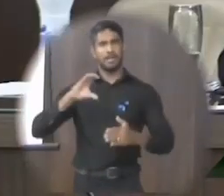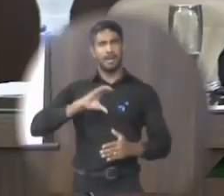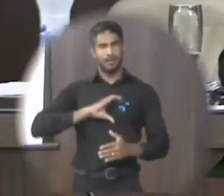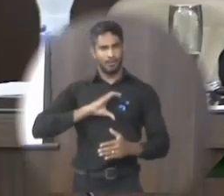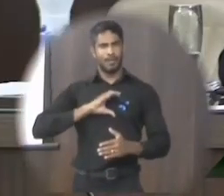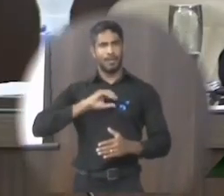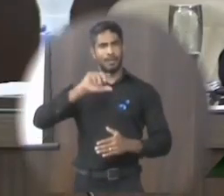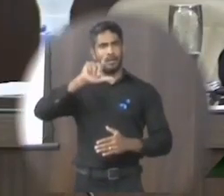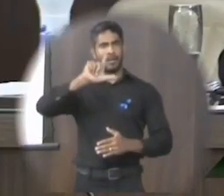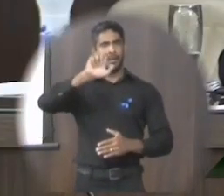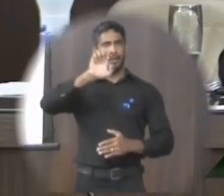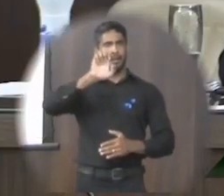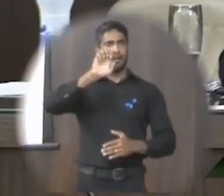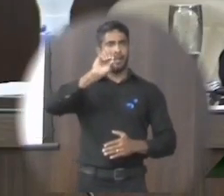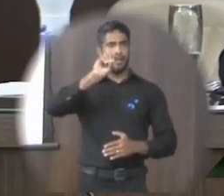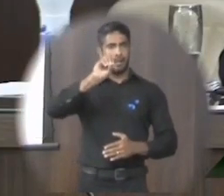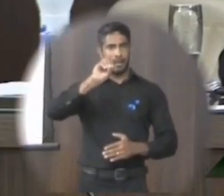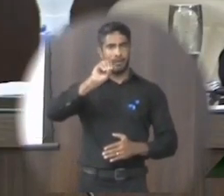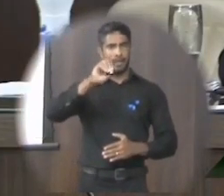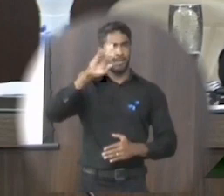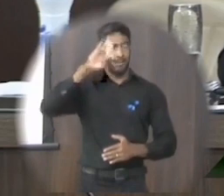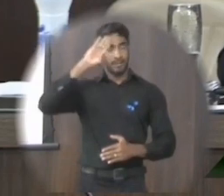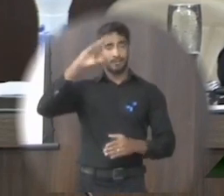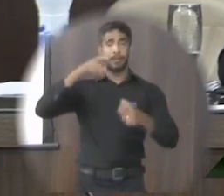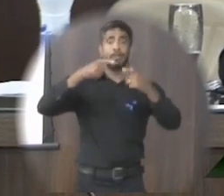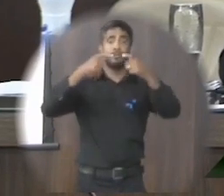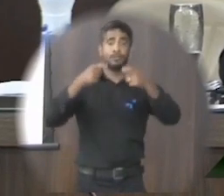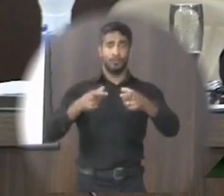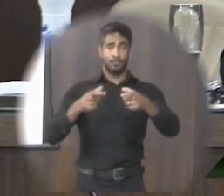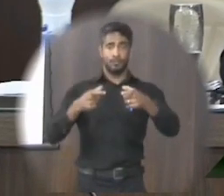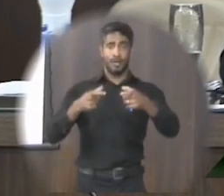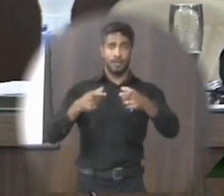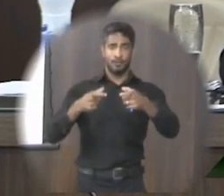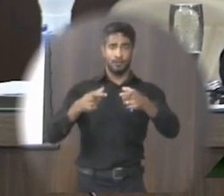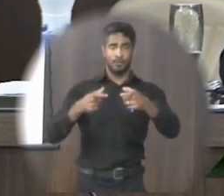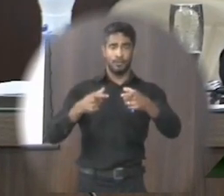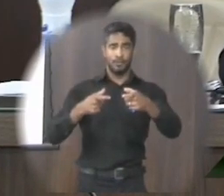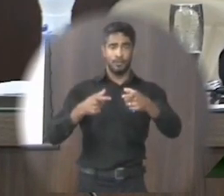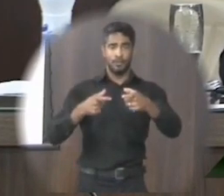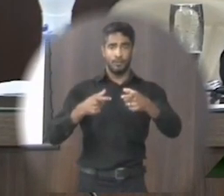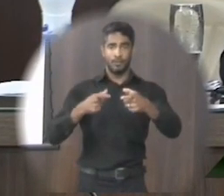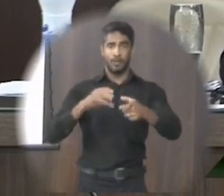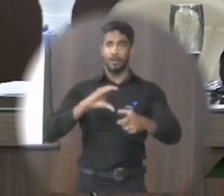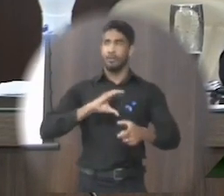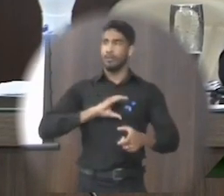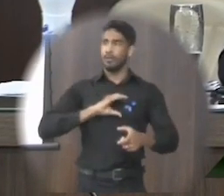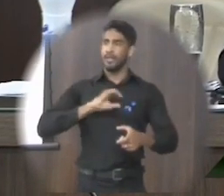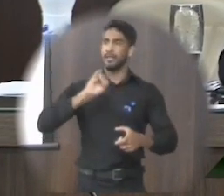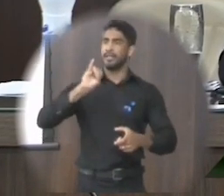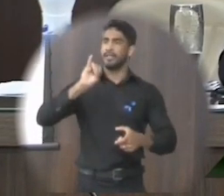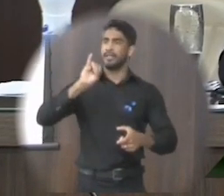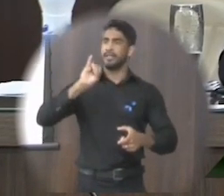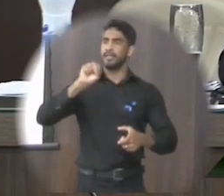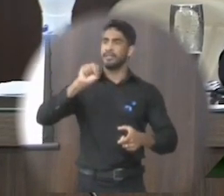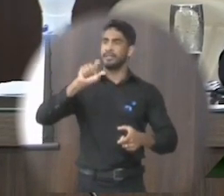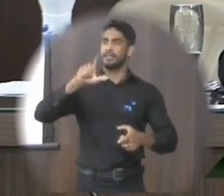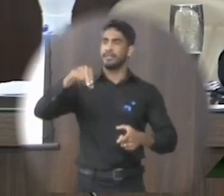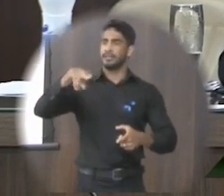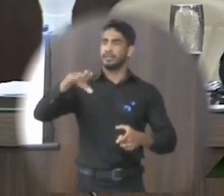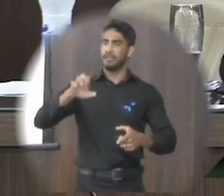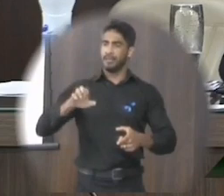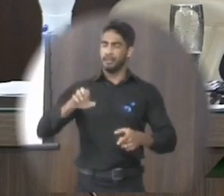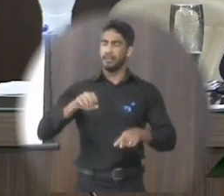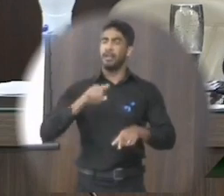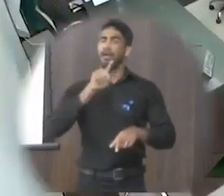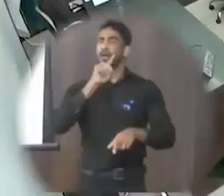Bem, principalmente o bairro onde nós moramos. Eu moro, a colega vereadora Islane também reside, e por hora